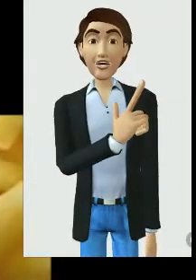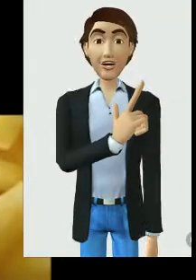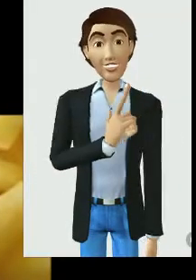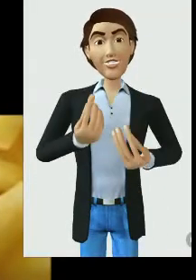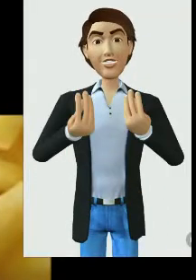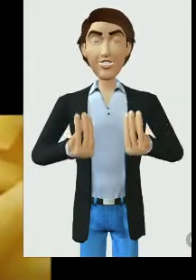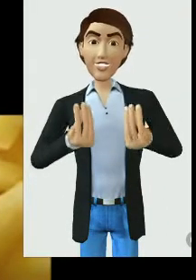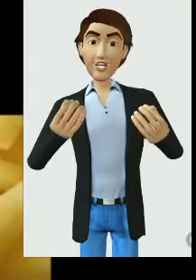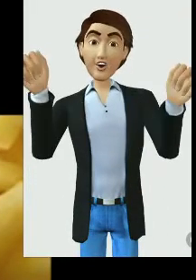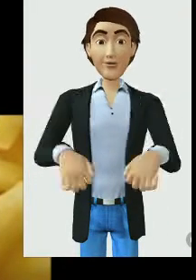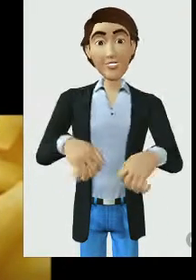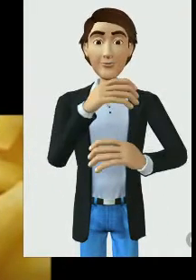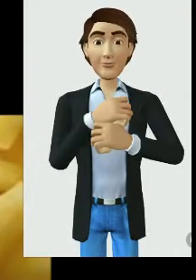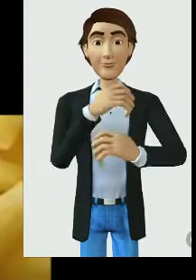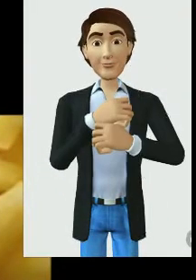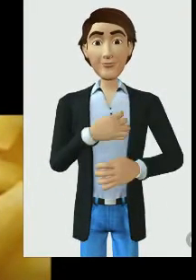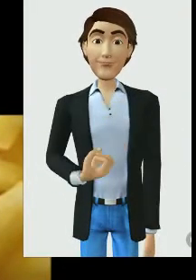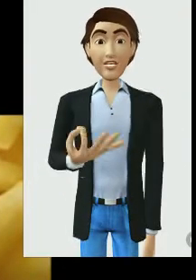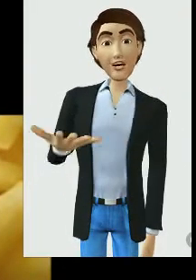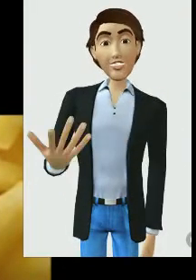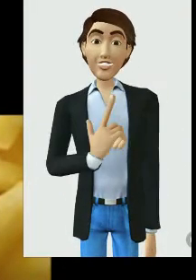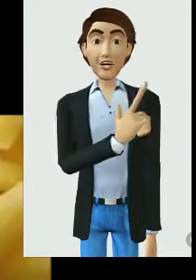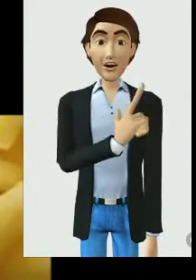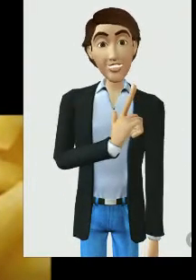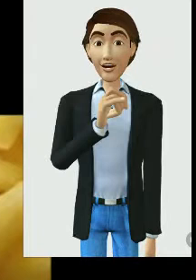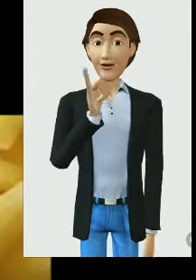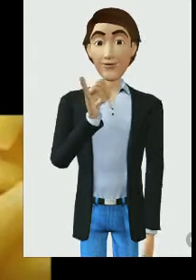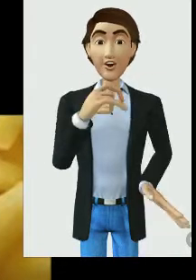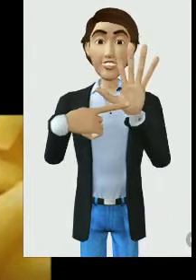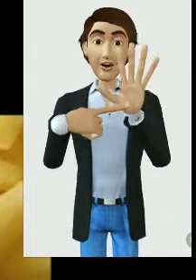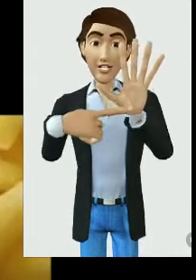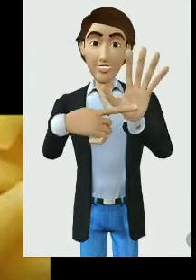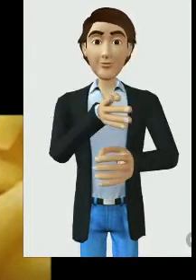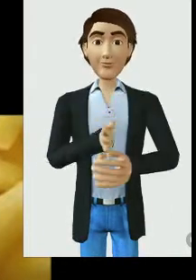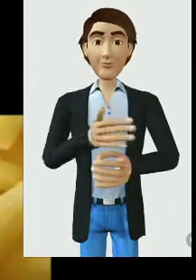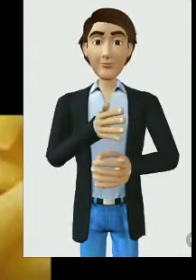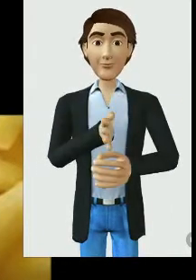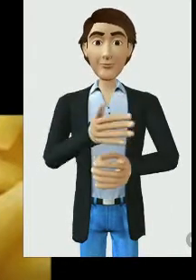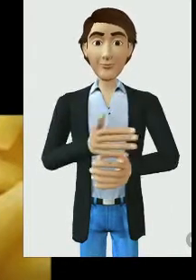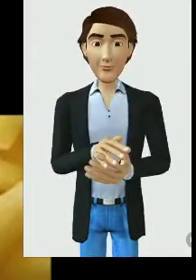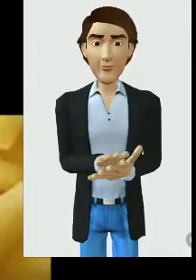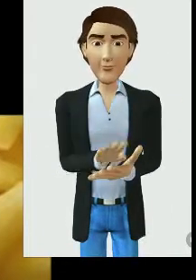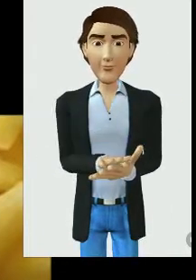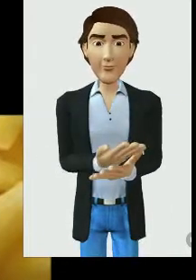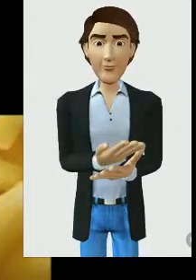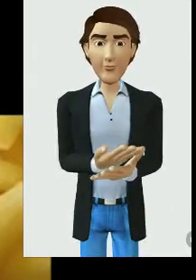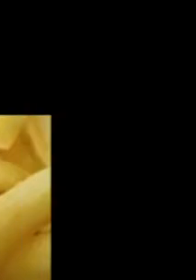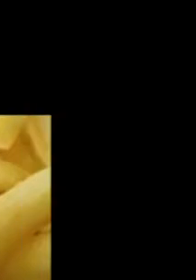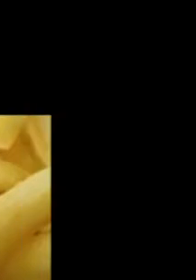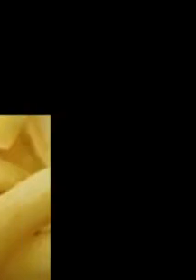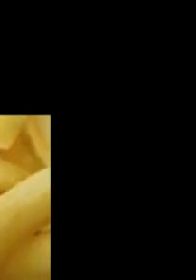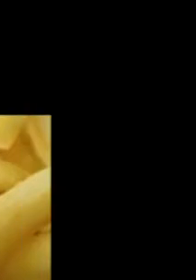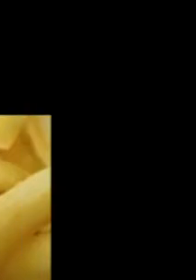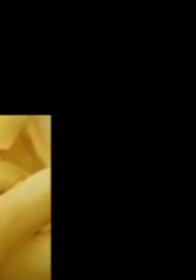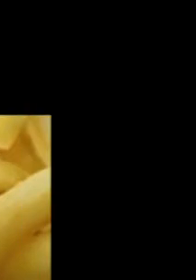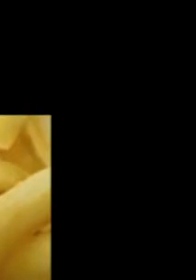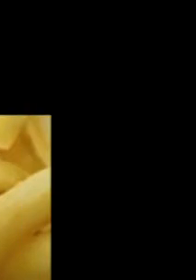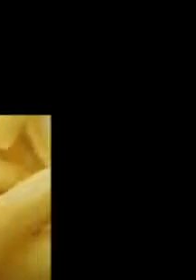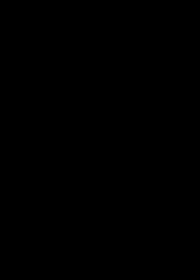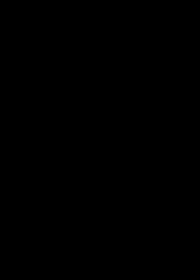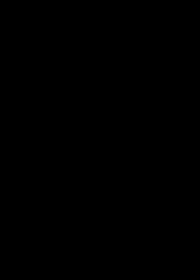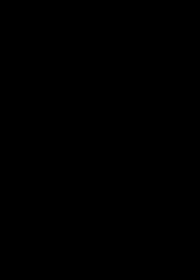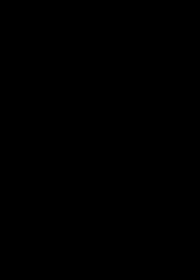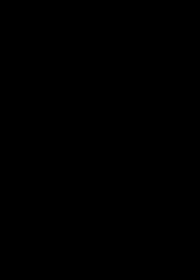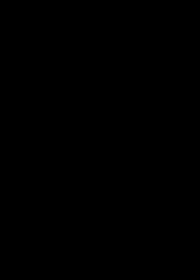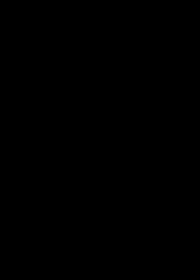Agora, com os dados que obtivemos, como podemos calcular a quantidade de lipídios que tem na amostra usada de batata frita?